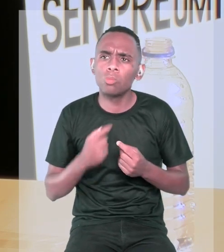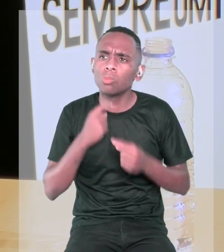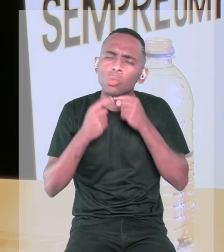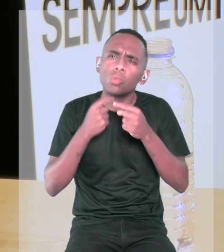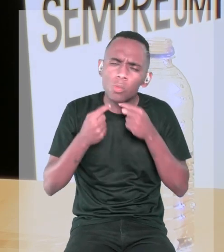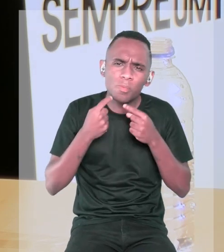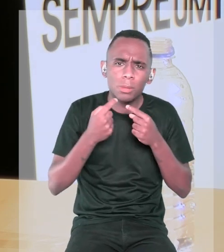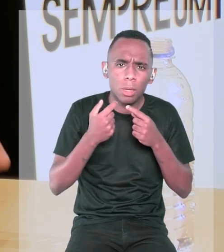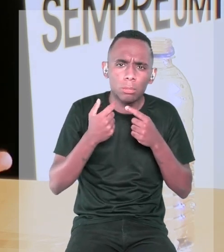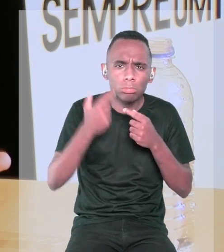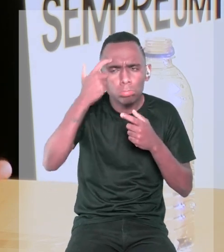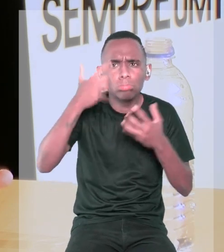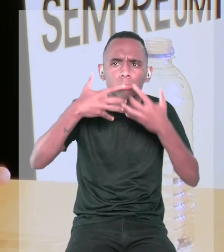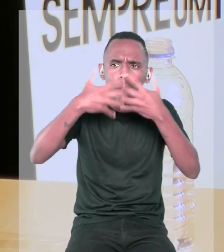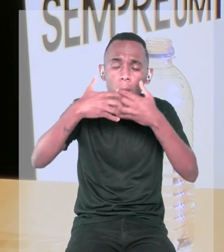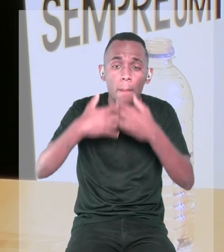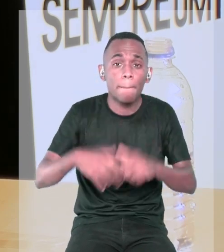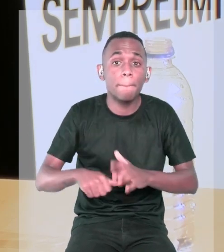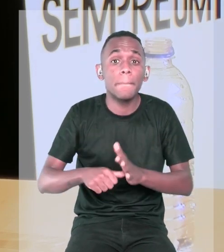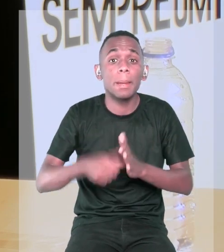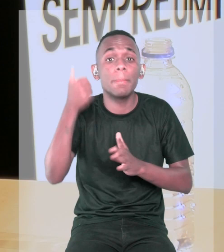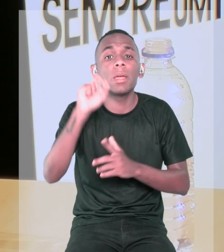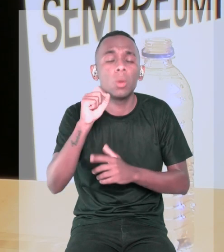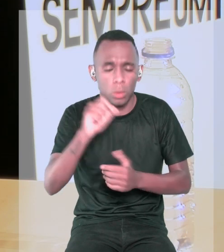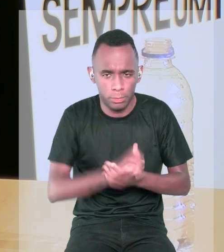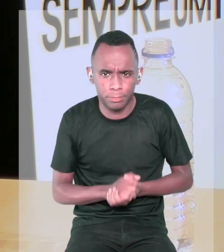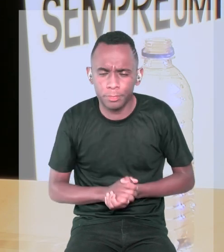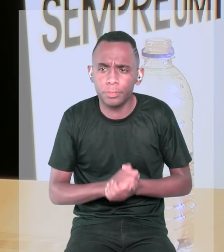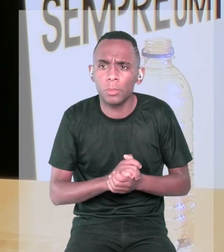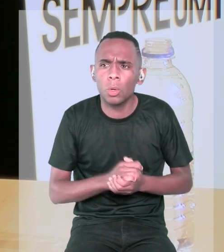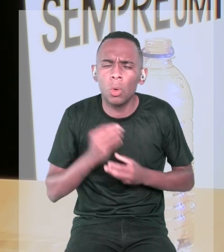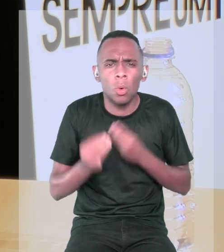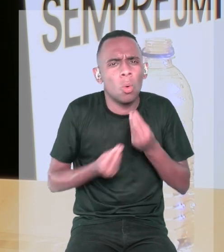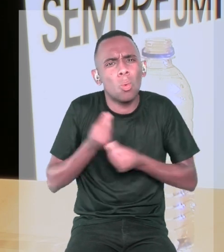quais condições, em quais modos valeria a pena continuar a viver?